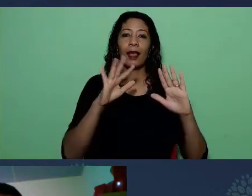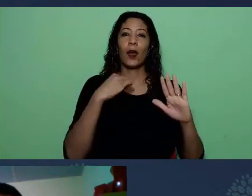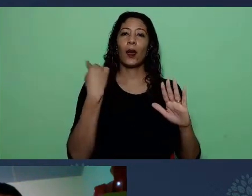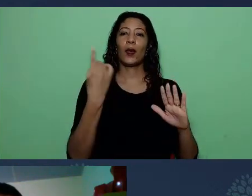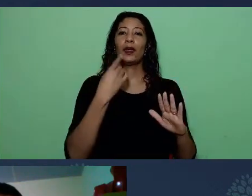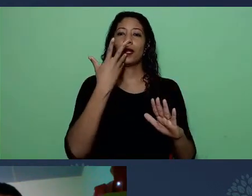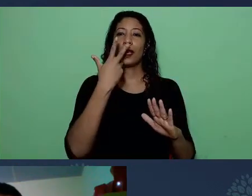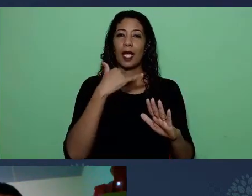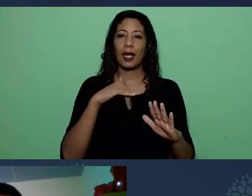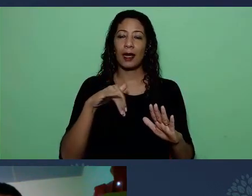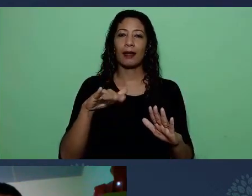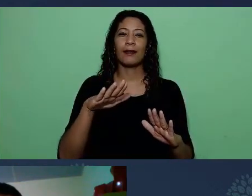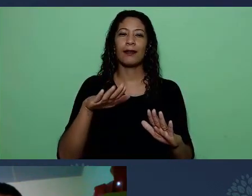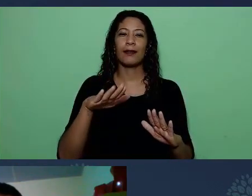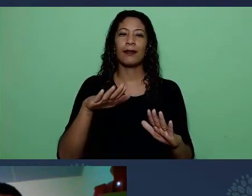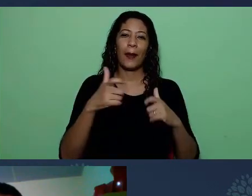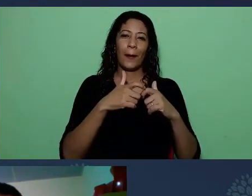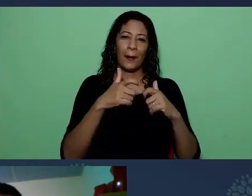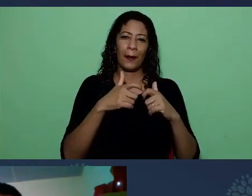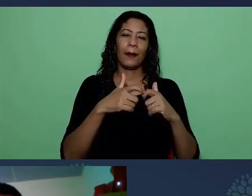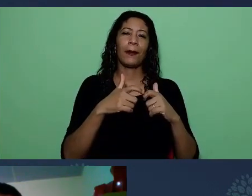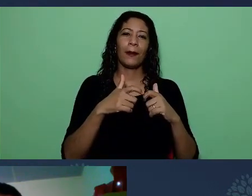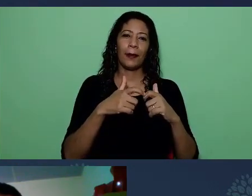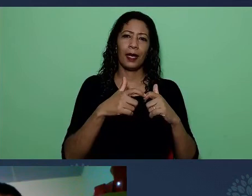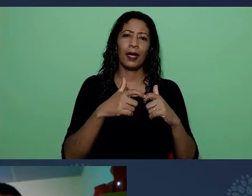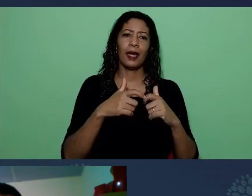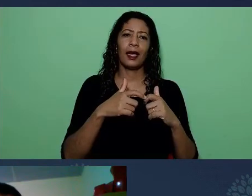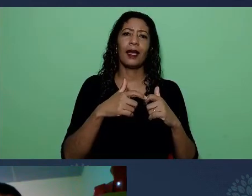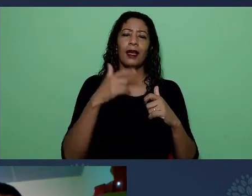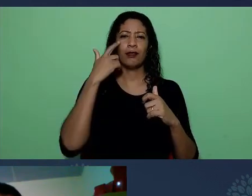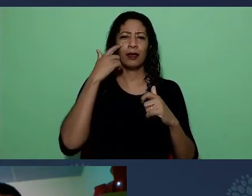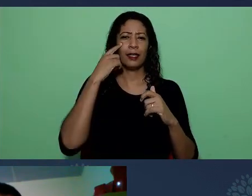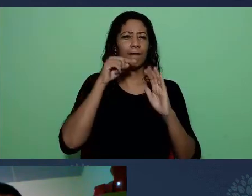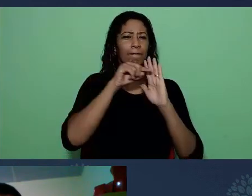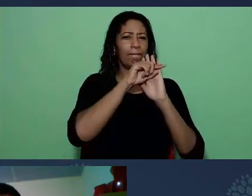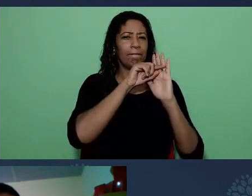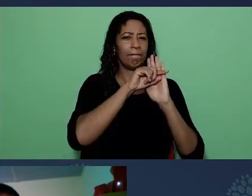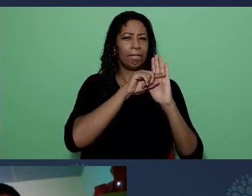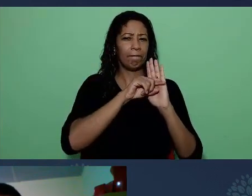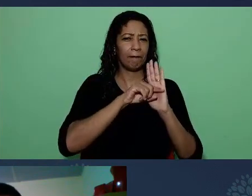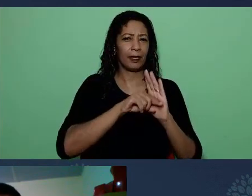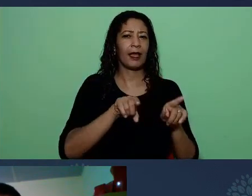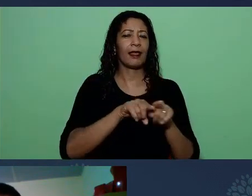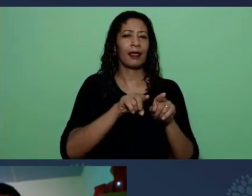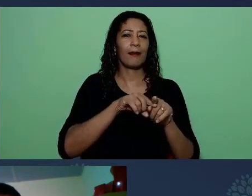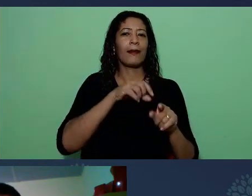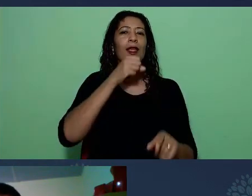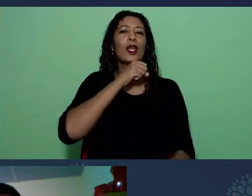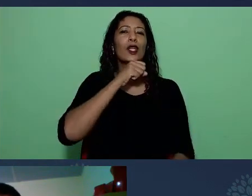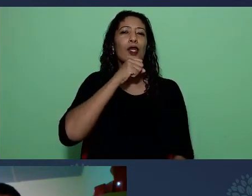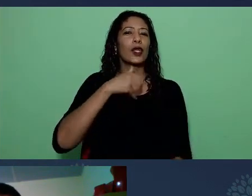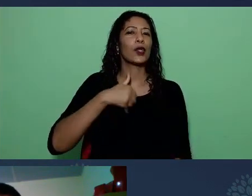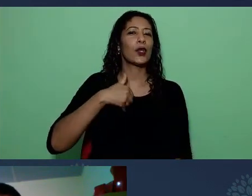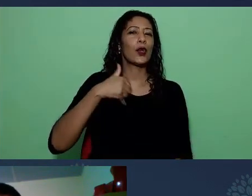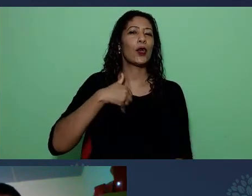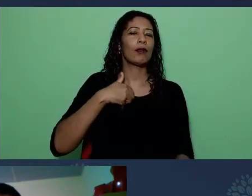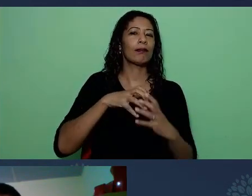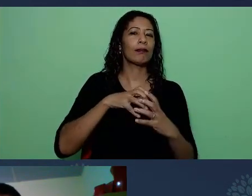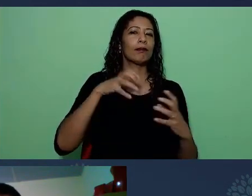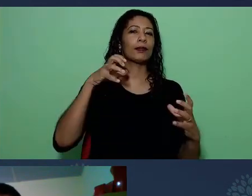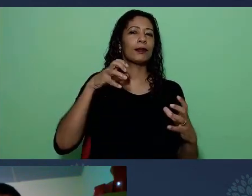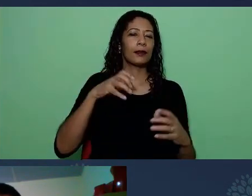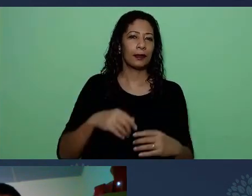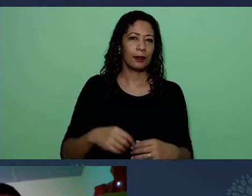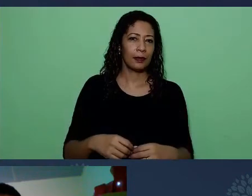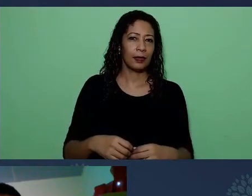com os extremos, a gente também entende um tanto de geriatria, né? Então, os extremos de idade, o indivíduo